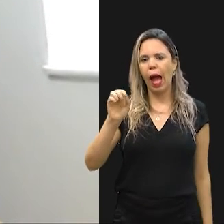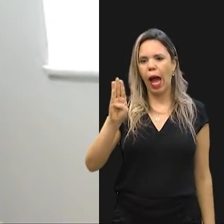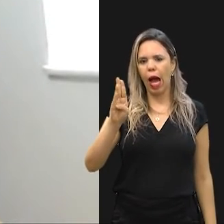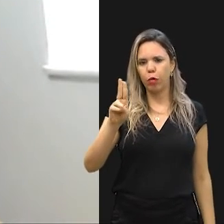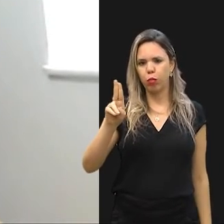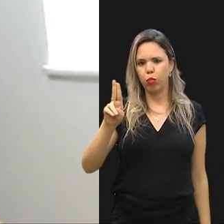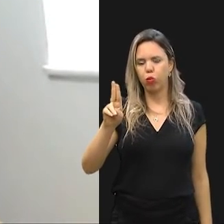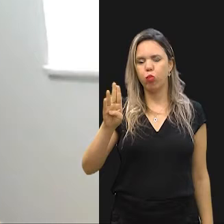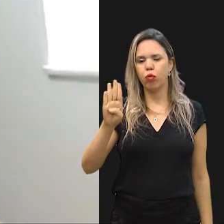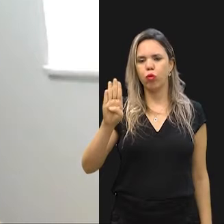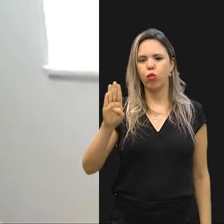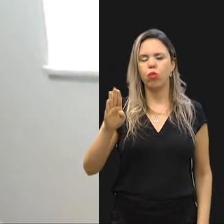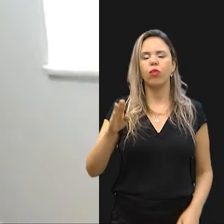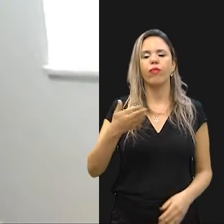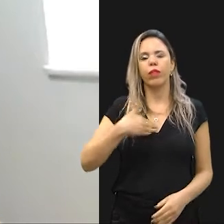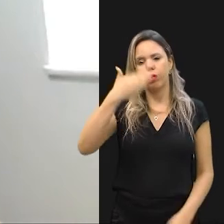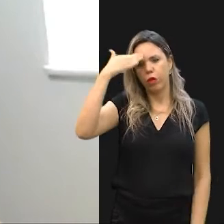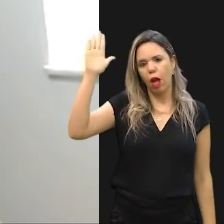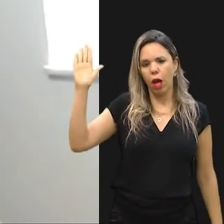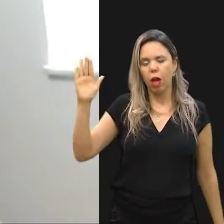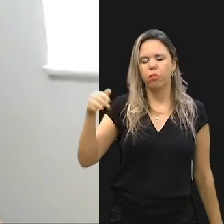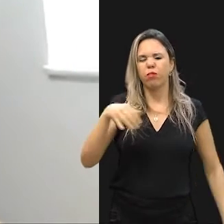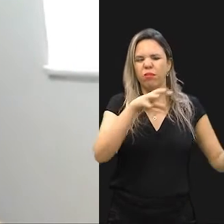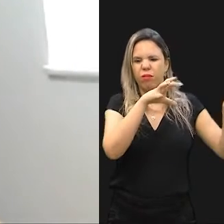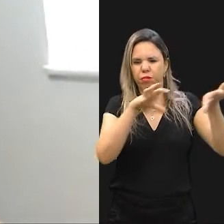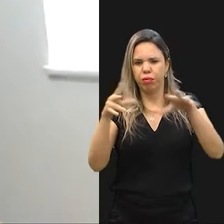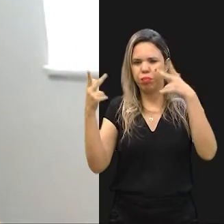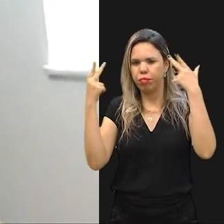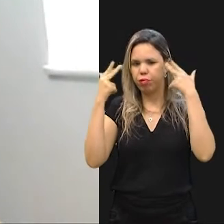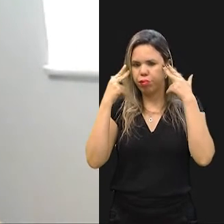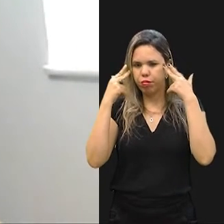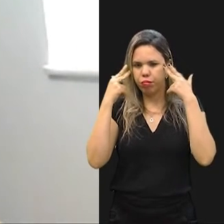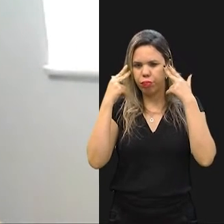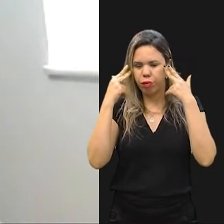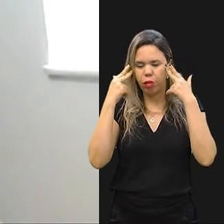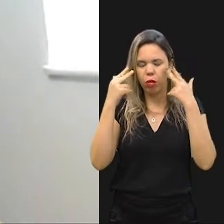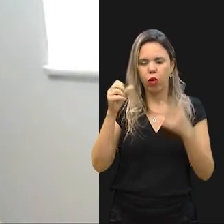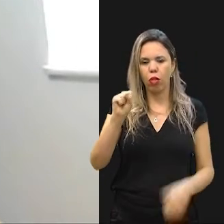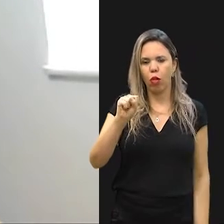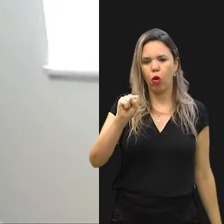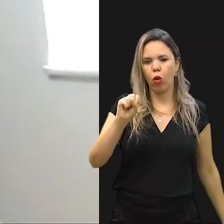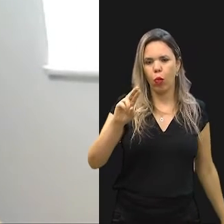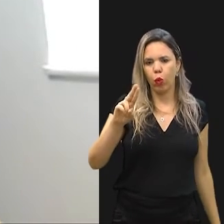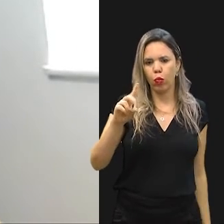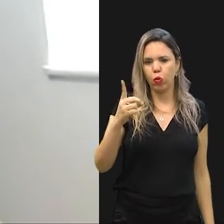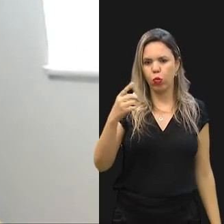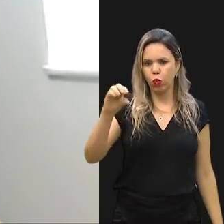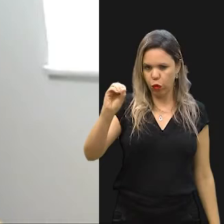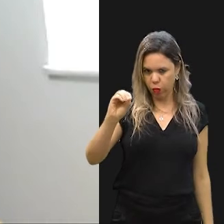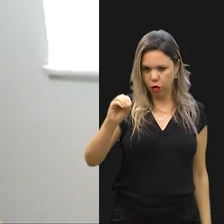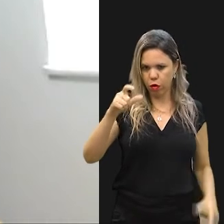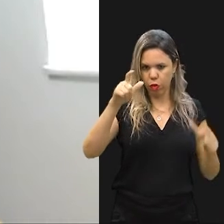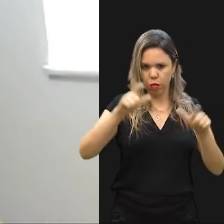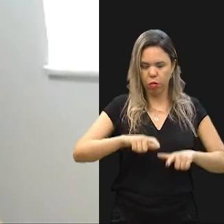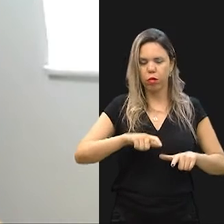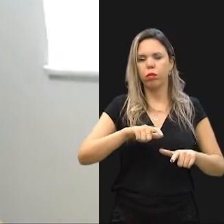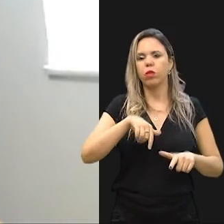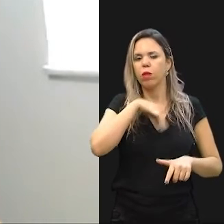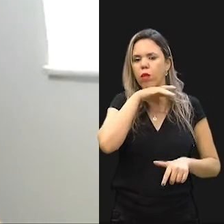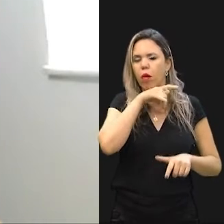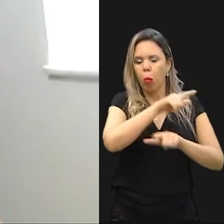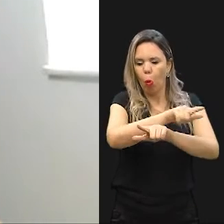do árabe, né? Porque são tempestades muito comuns em uma parte do Sudão, especialmente em regiões ali mais